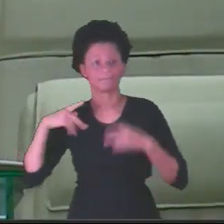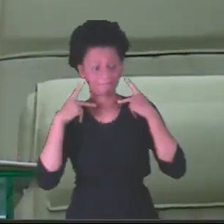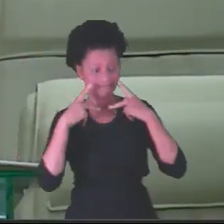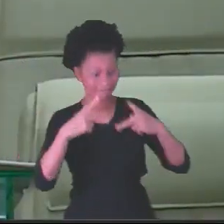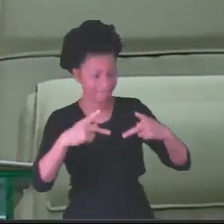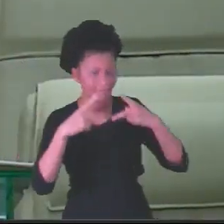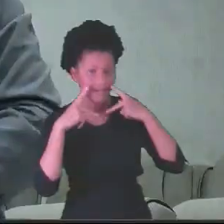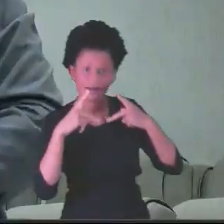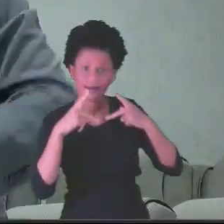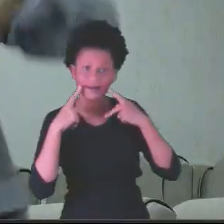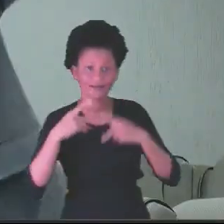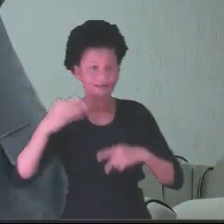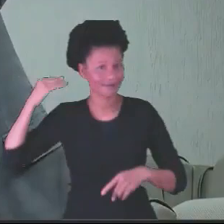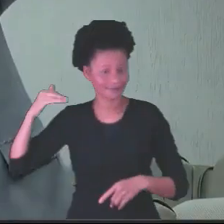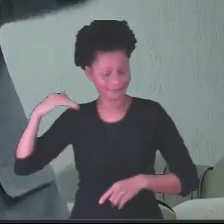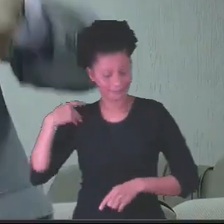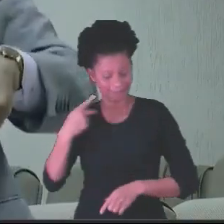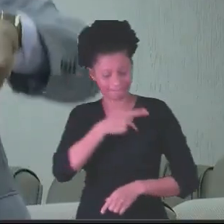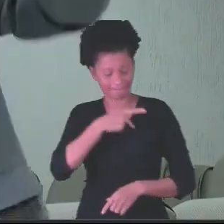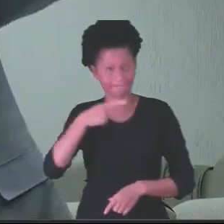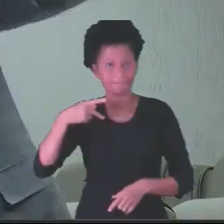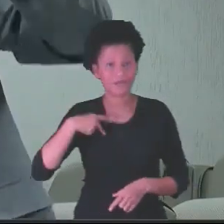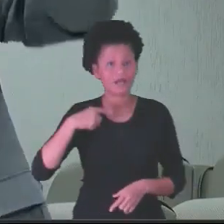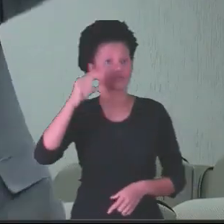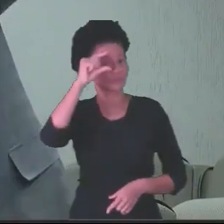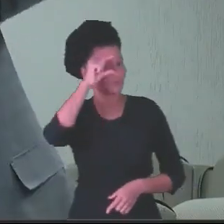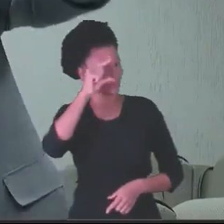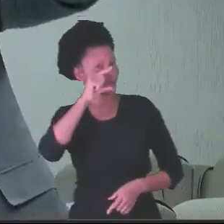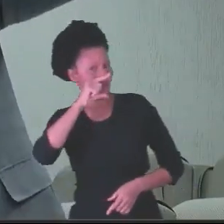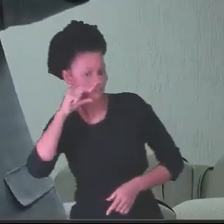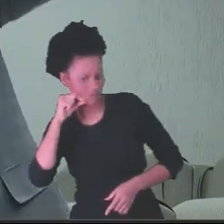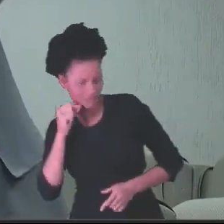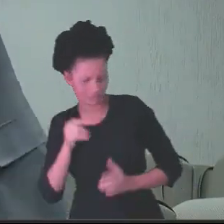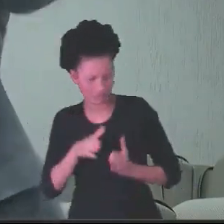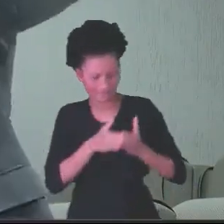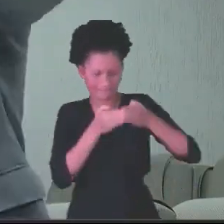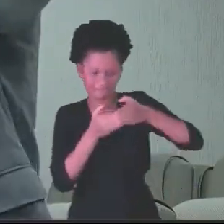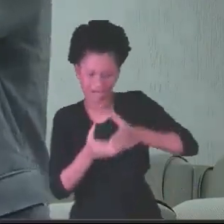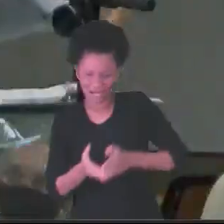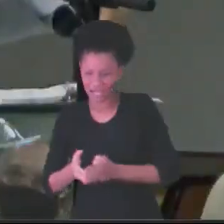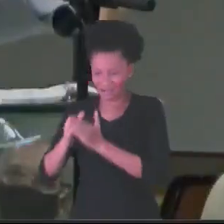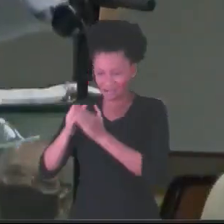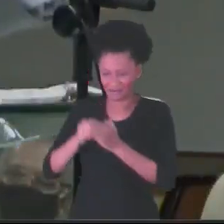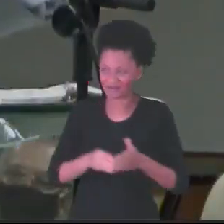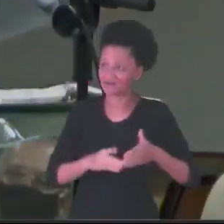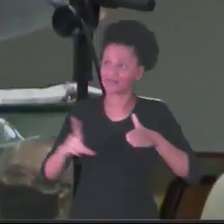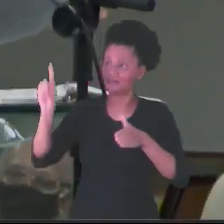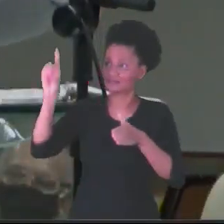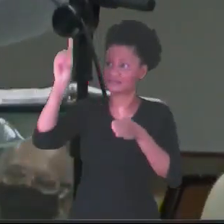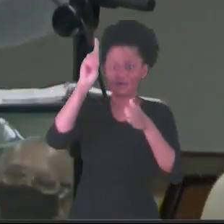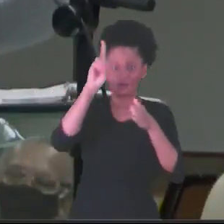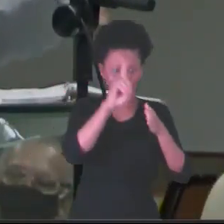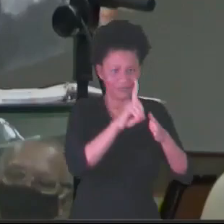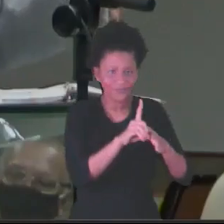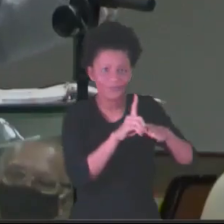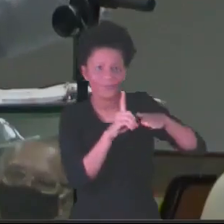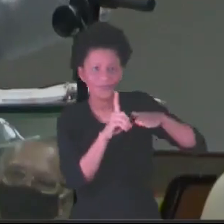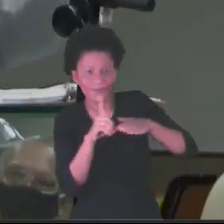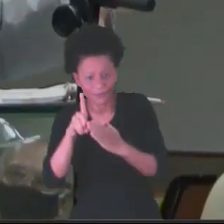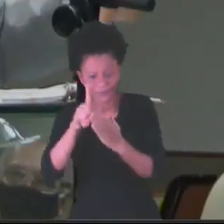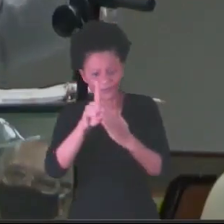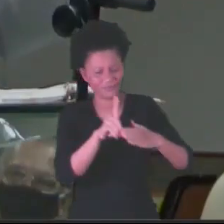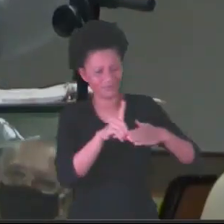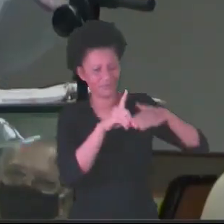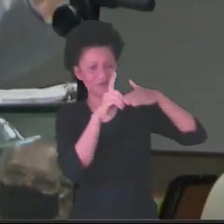pelo nosso pastor presidente que ele está no barco e parece que o barco vai apetite e que as ondas começam